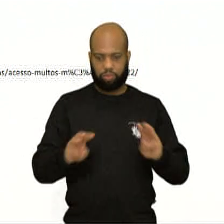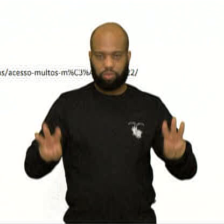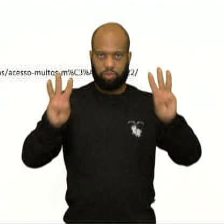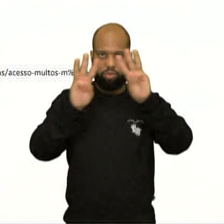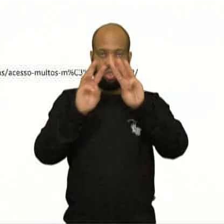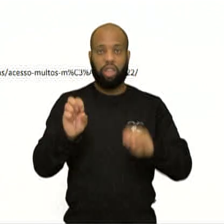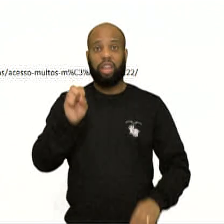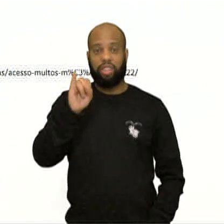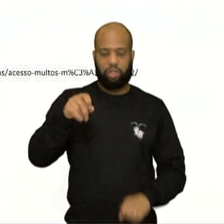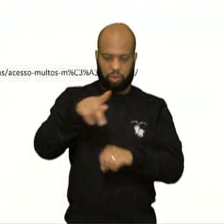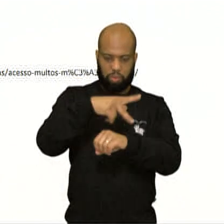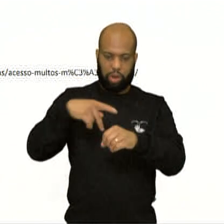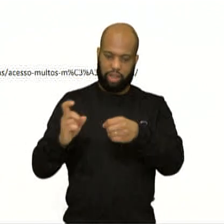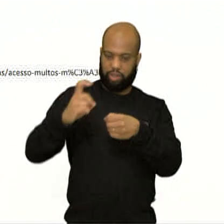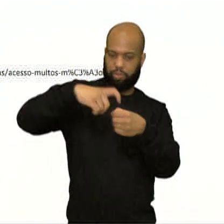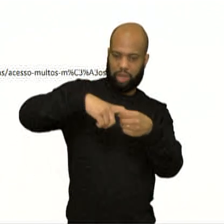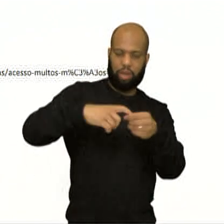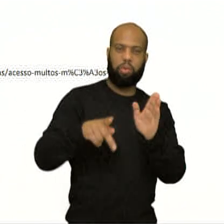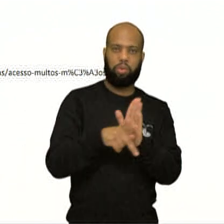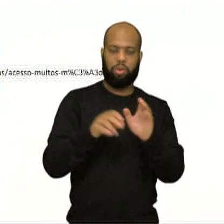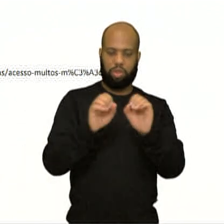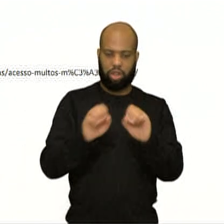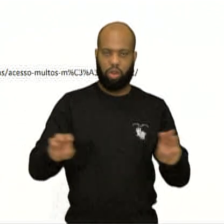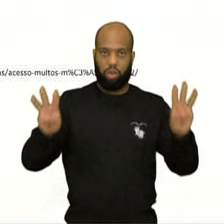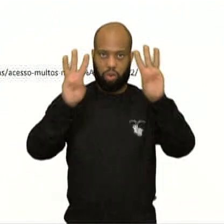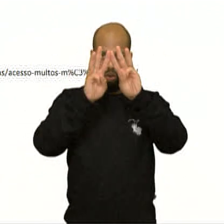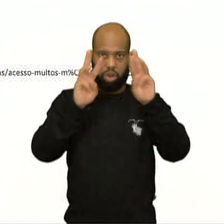da ONU, e não respeita, ele é